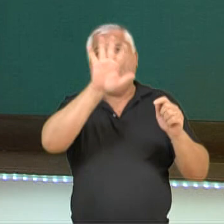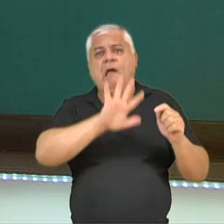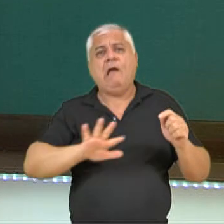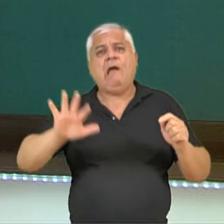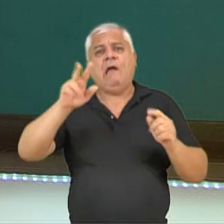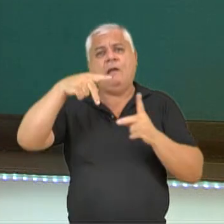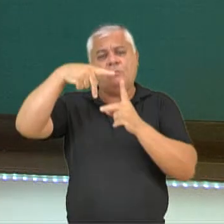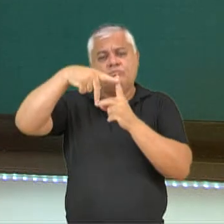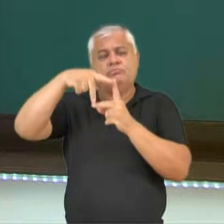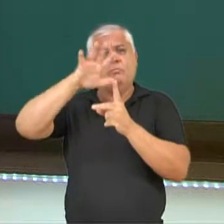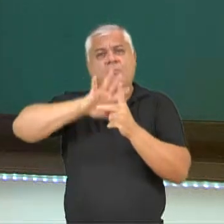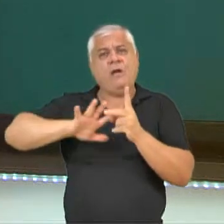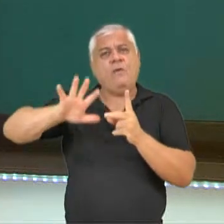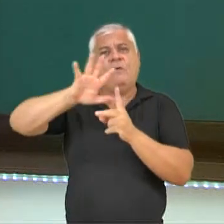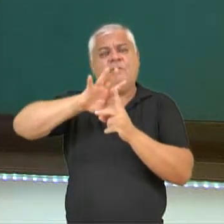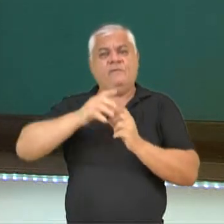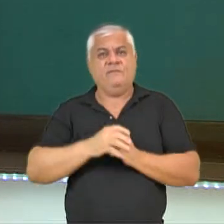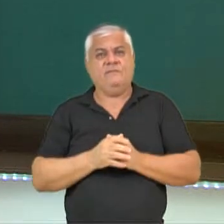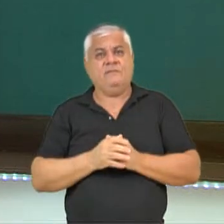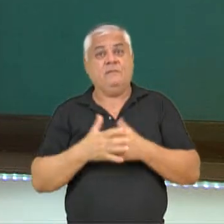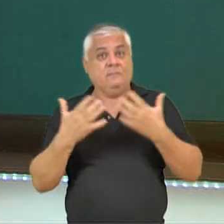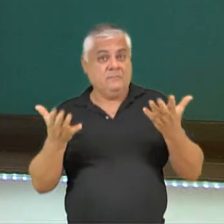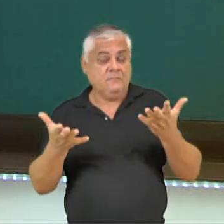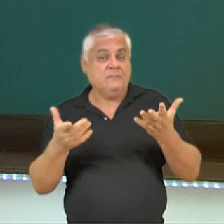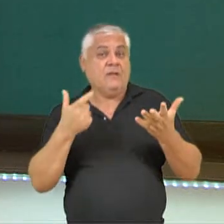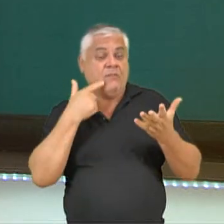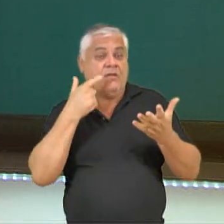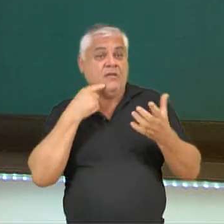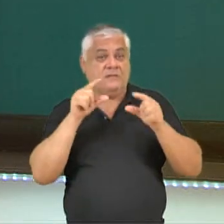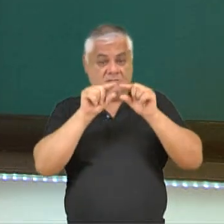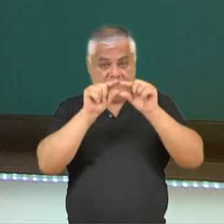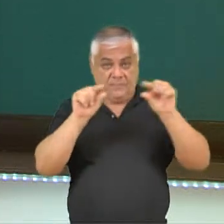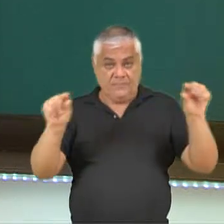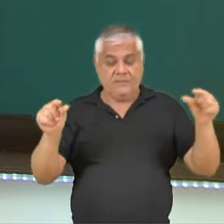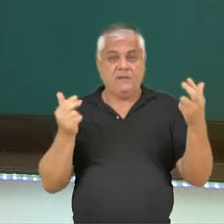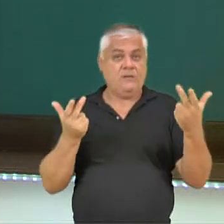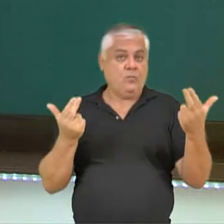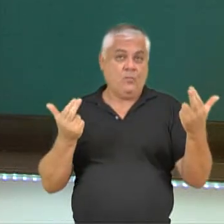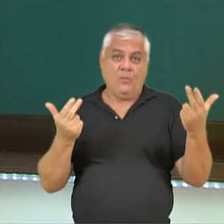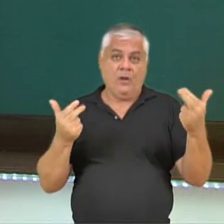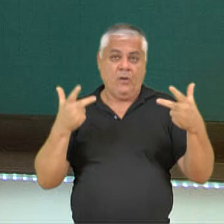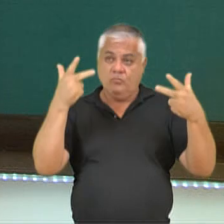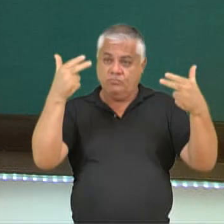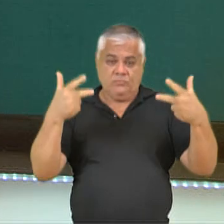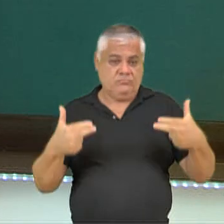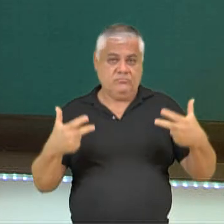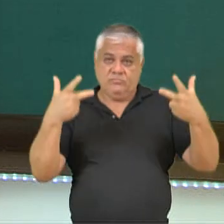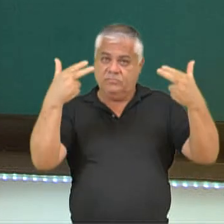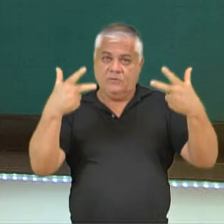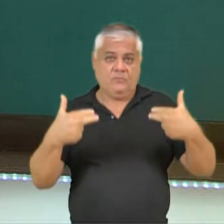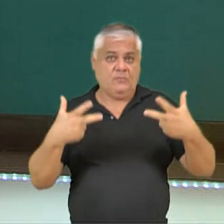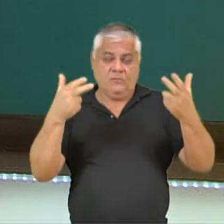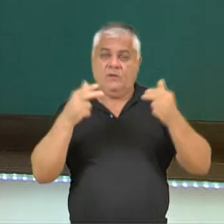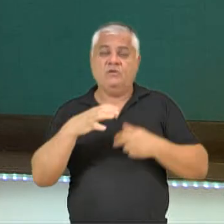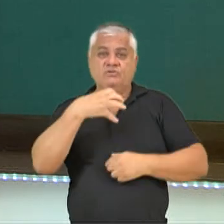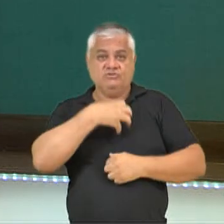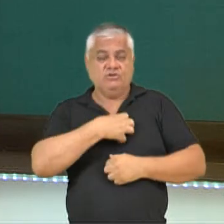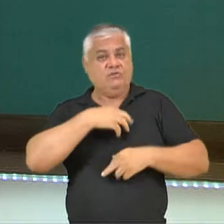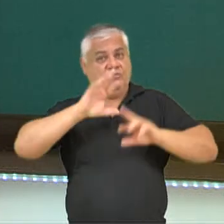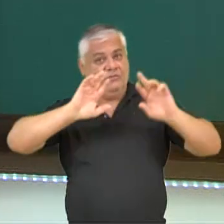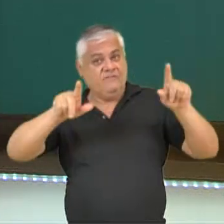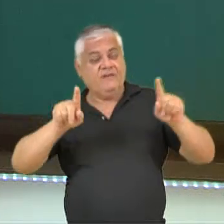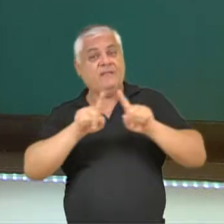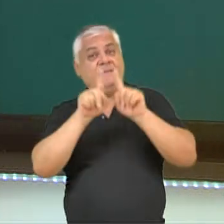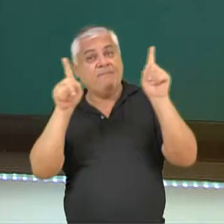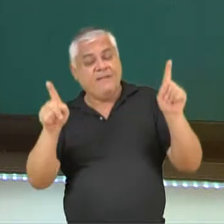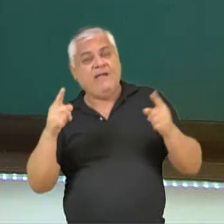quadrado grandão. Logo, esta expressão é exatamente igual a essa outra. Duas expressões diferentes que